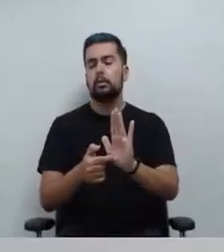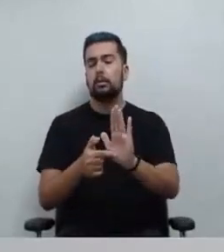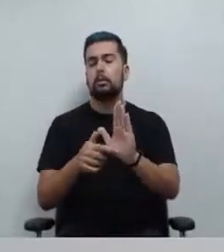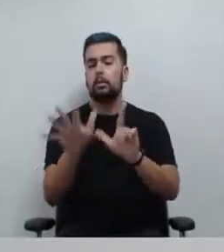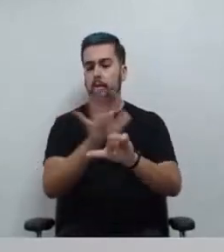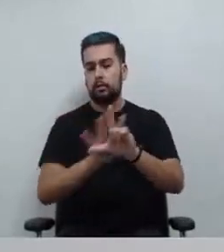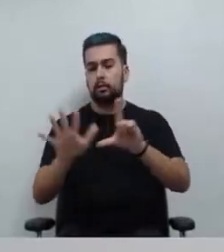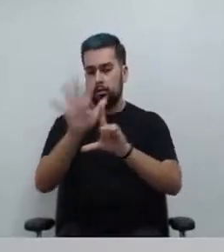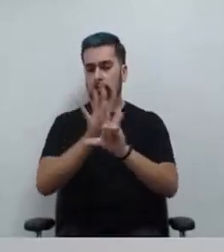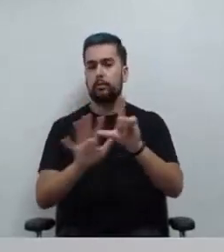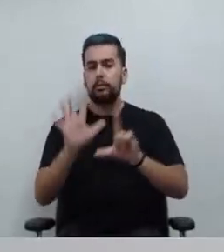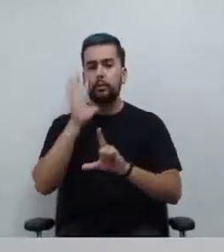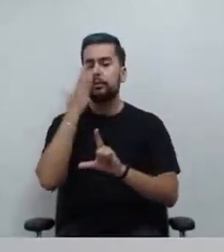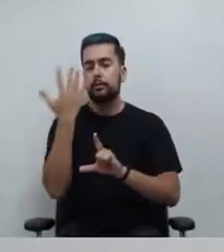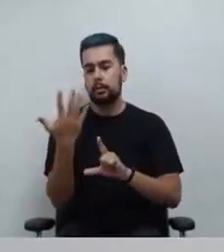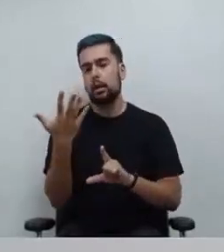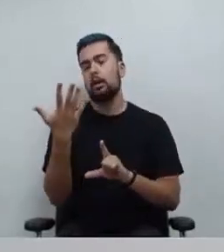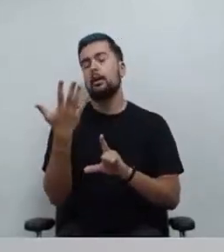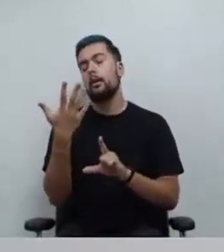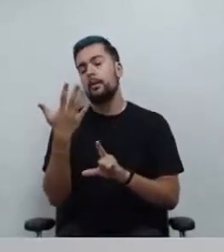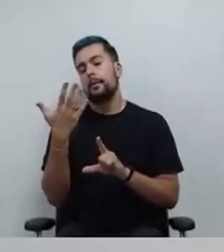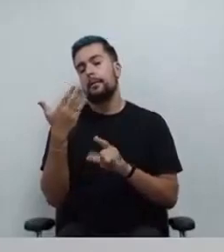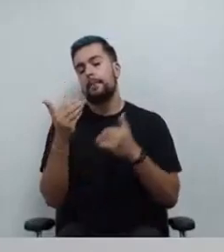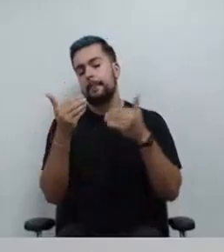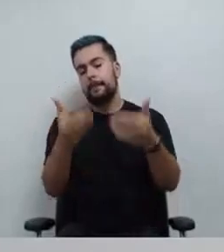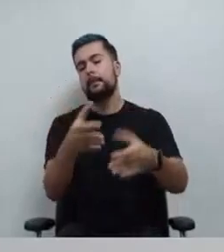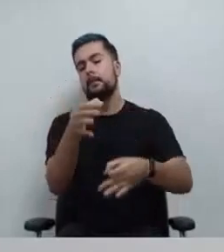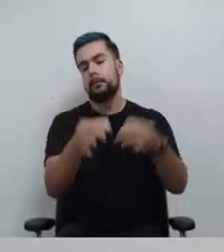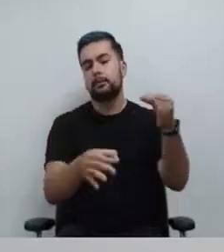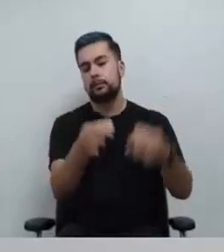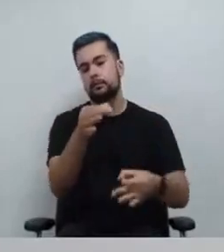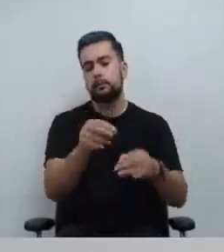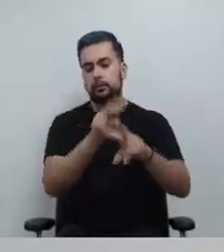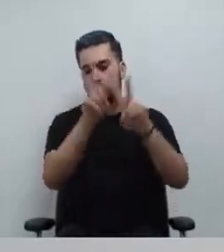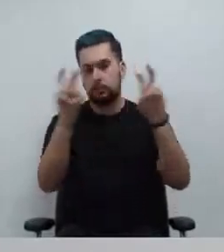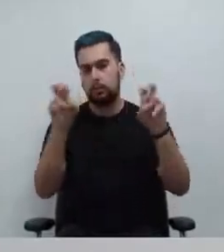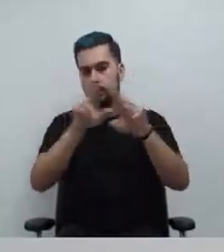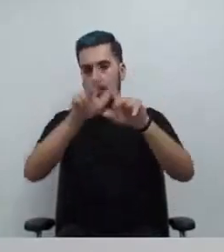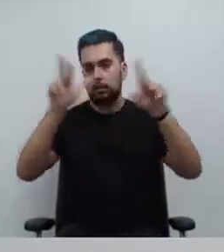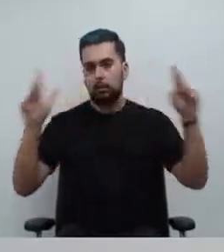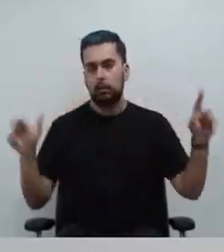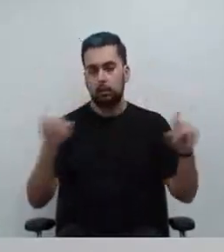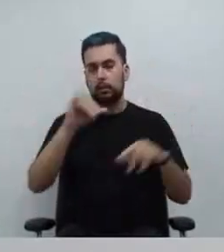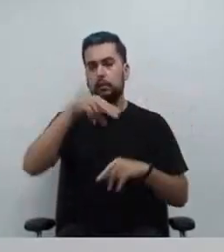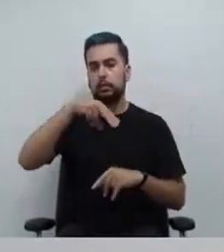extrajudicial, composição de muitos temas em que o INSS é demandado